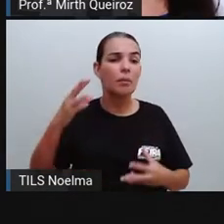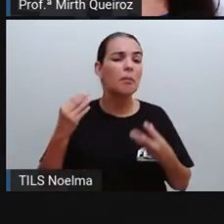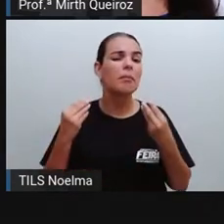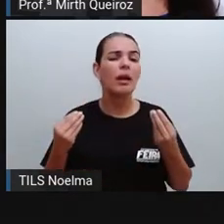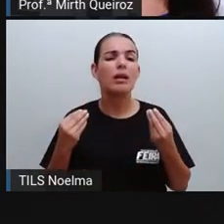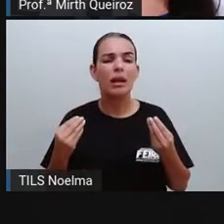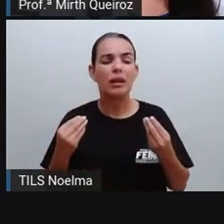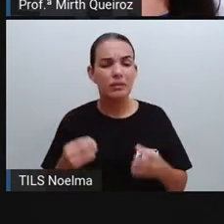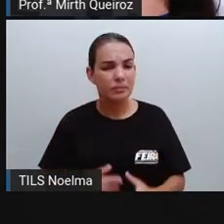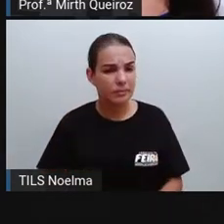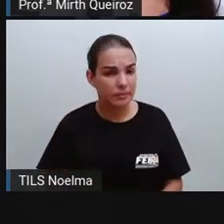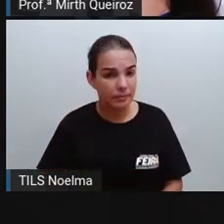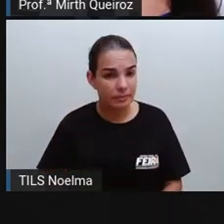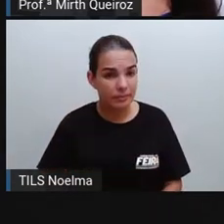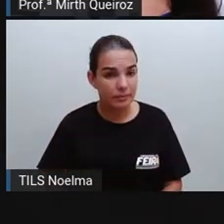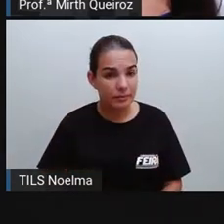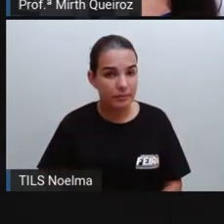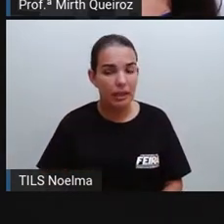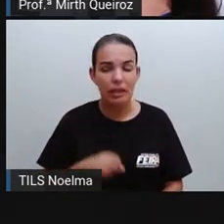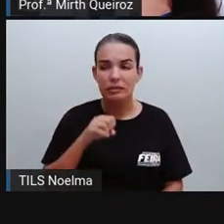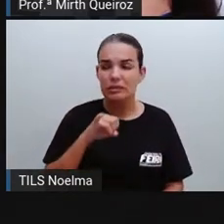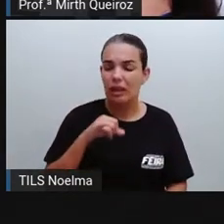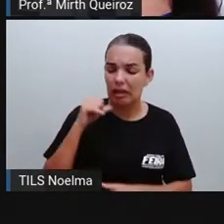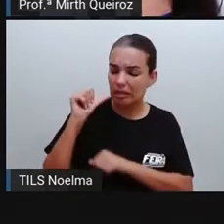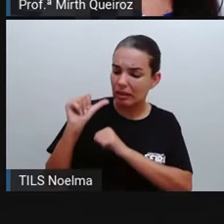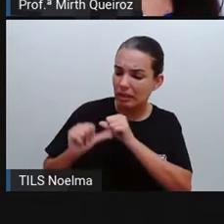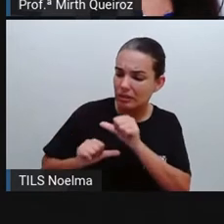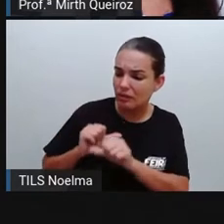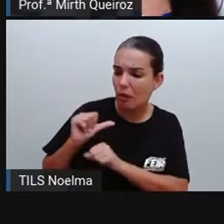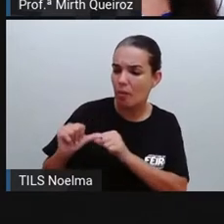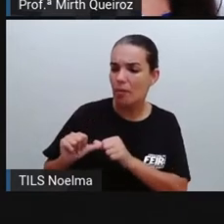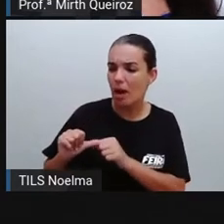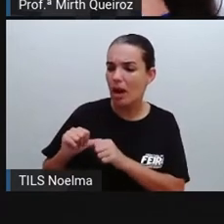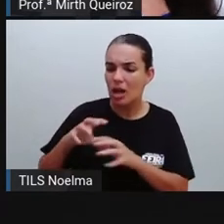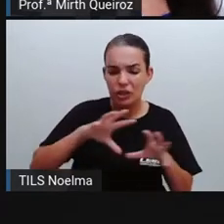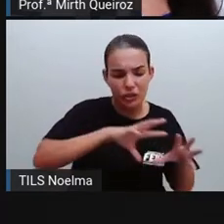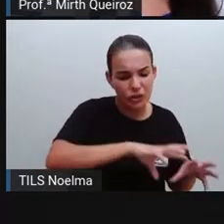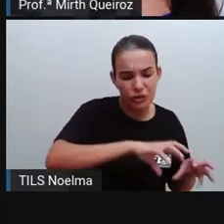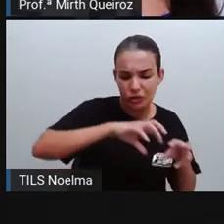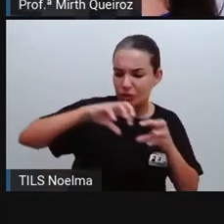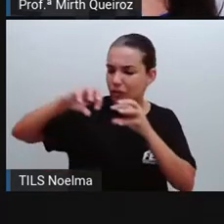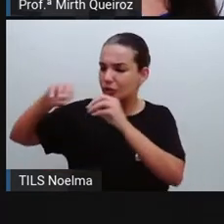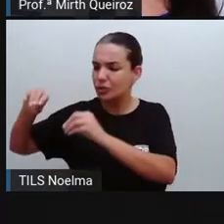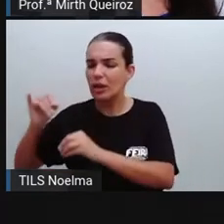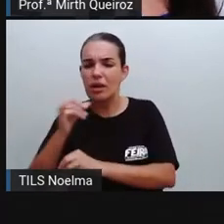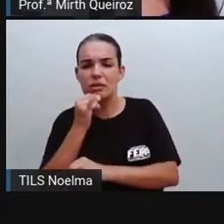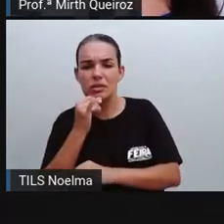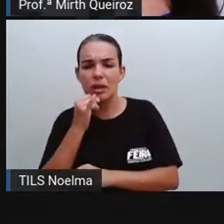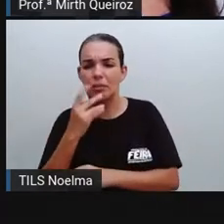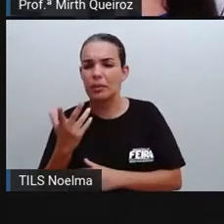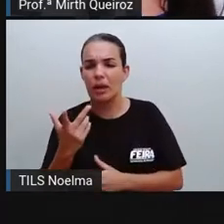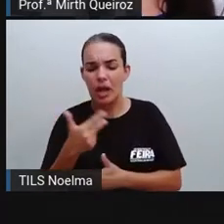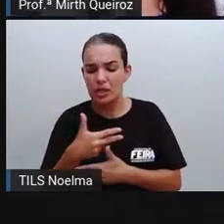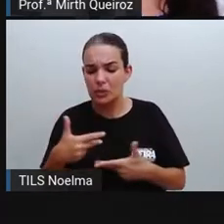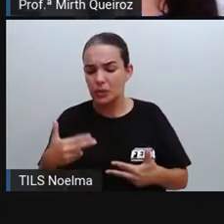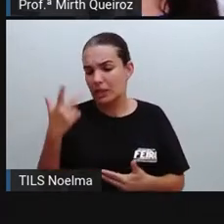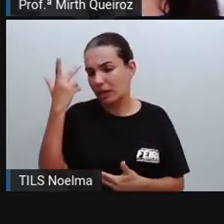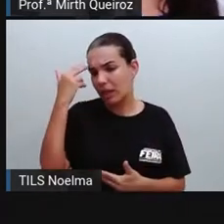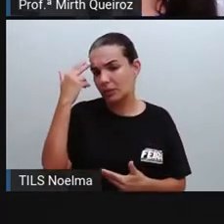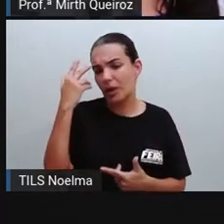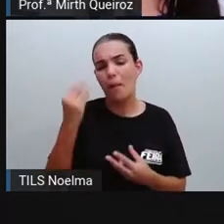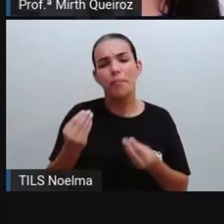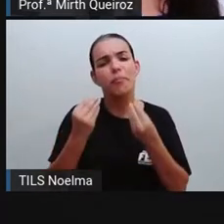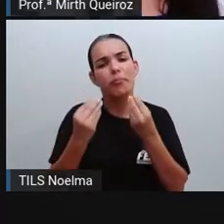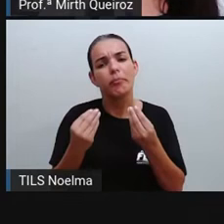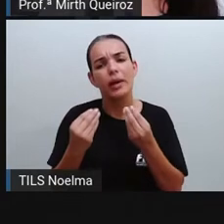paisagem seria transformar essa paisagem, retirar dali, por exemplo, o que é de natural. Para que que a gente faz